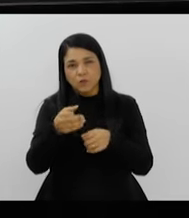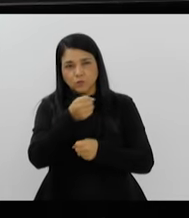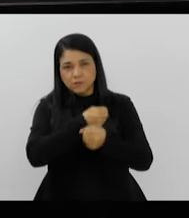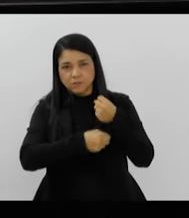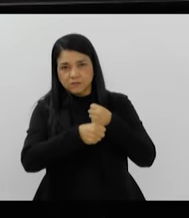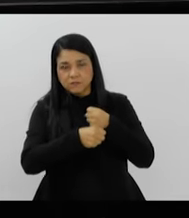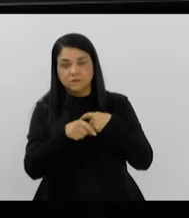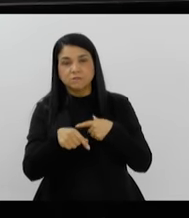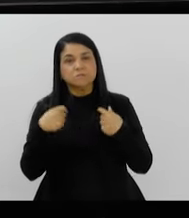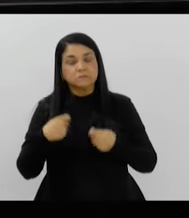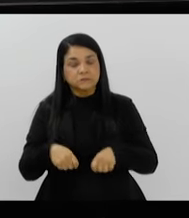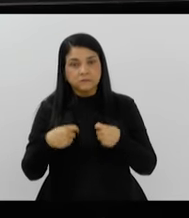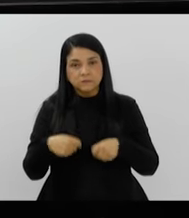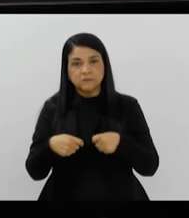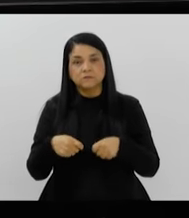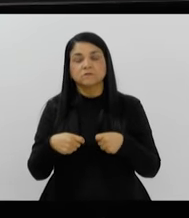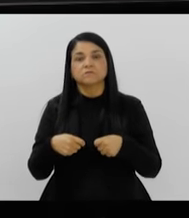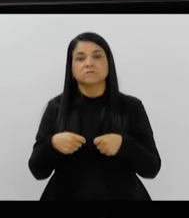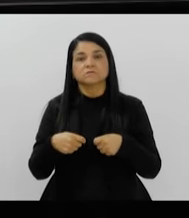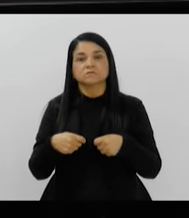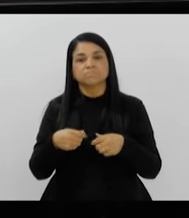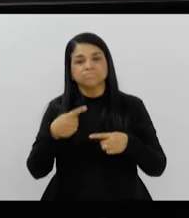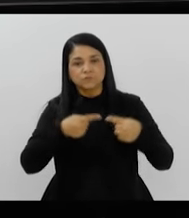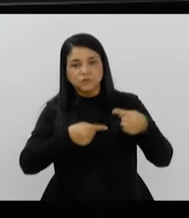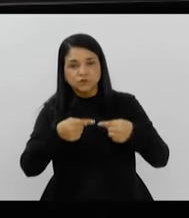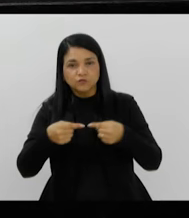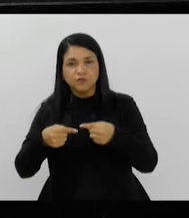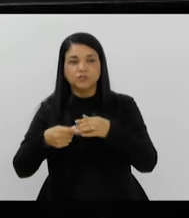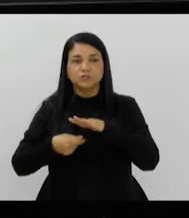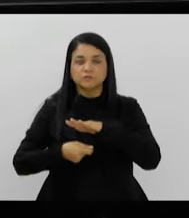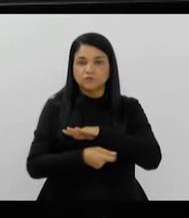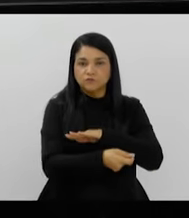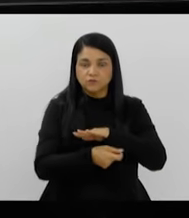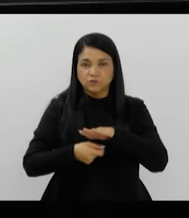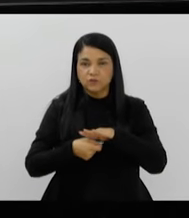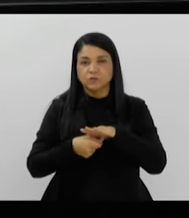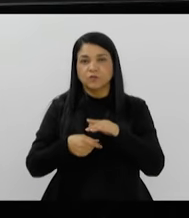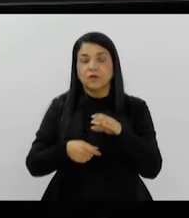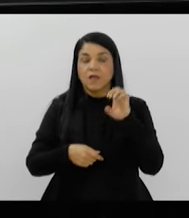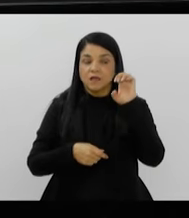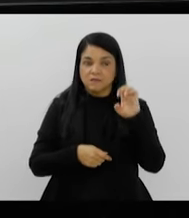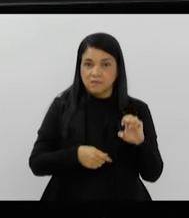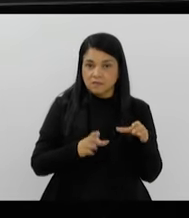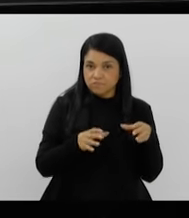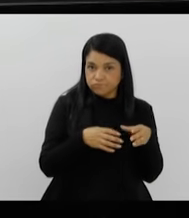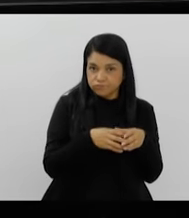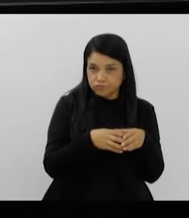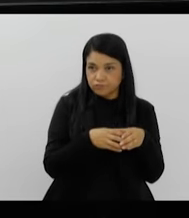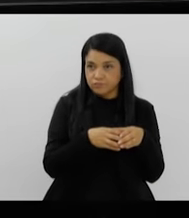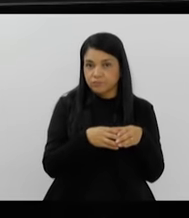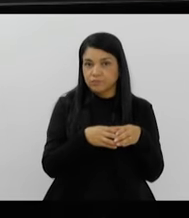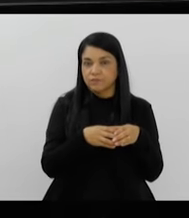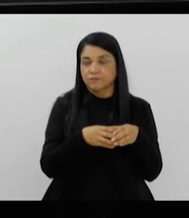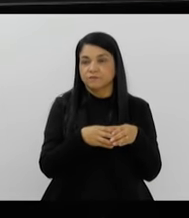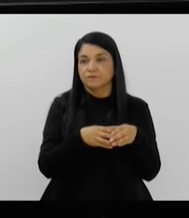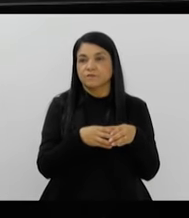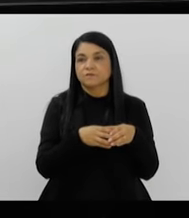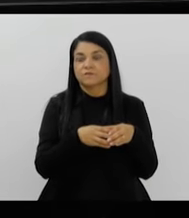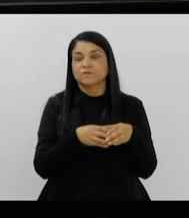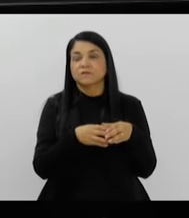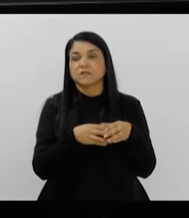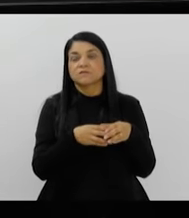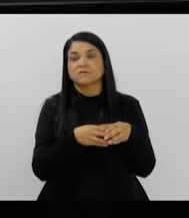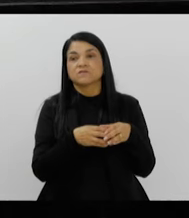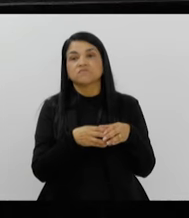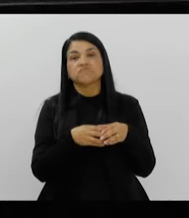a necessidade de interferir em alguns fundos. A esquerda aqui, que não está na base do governo,